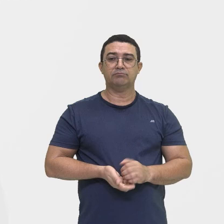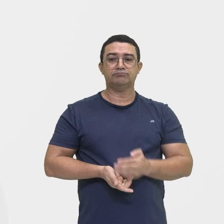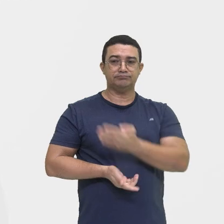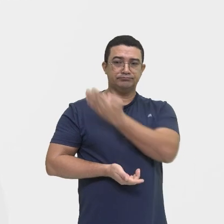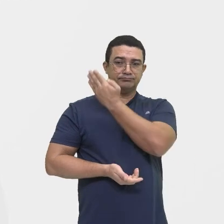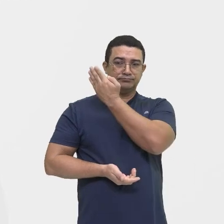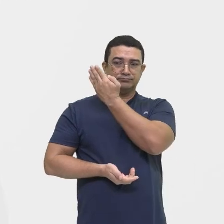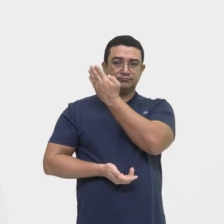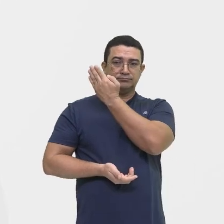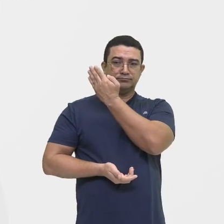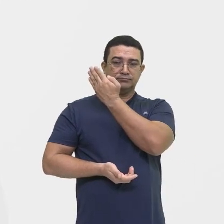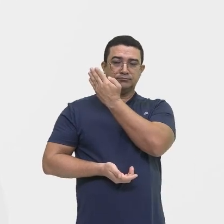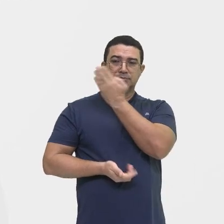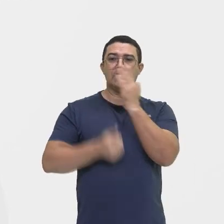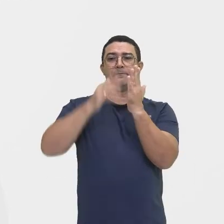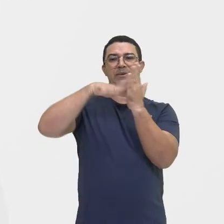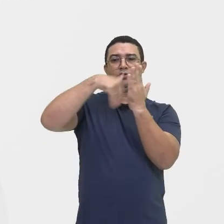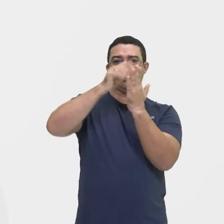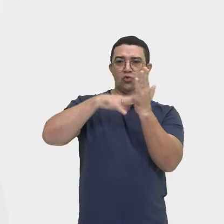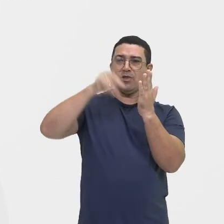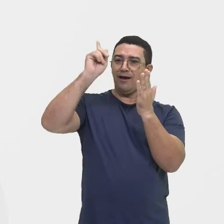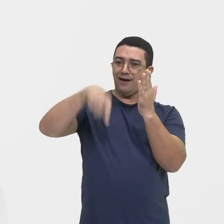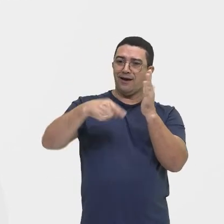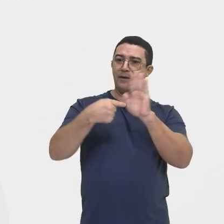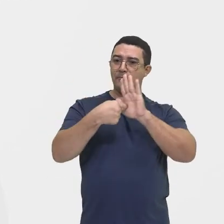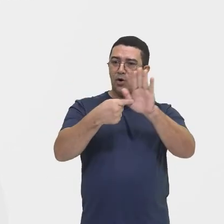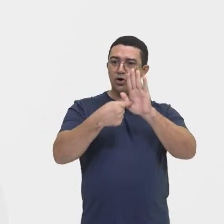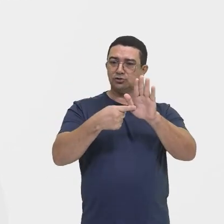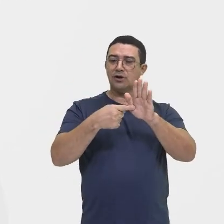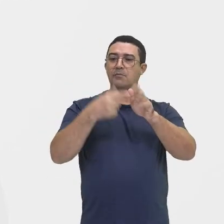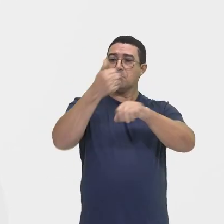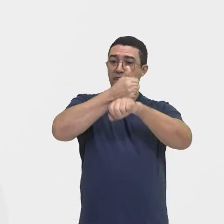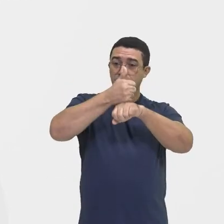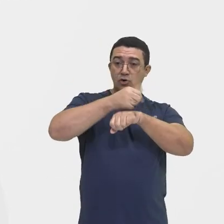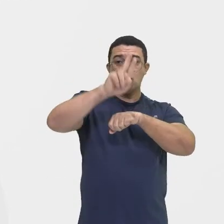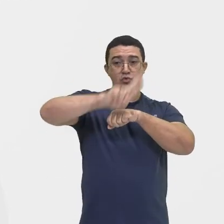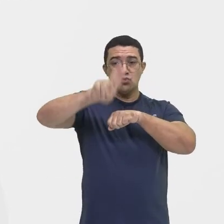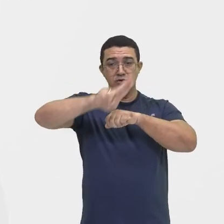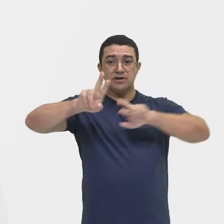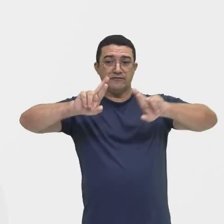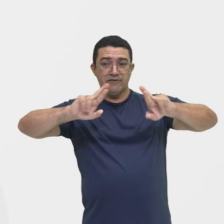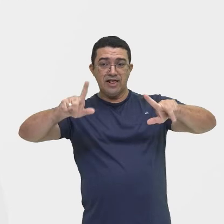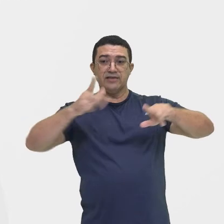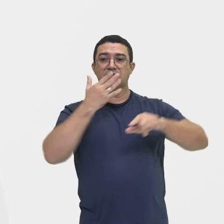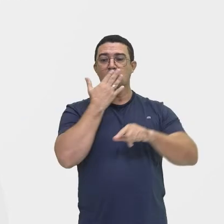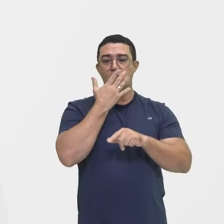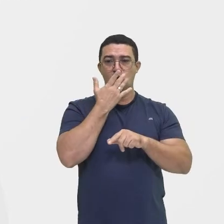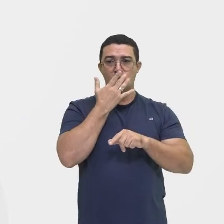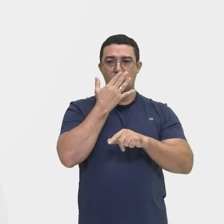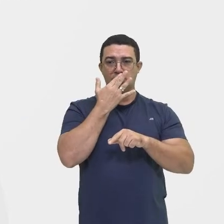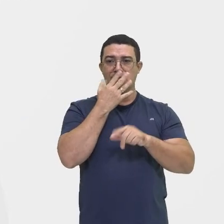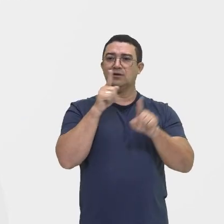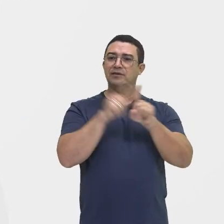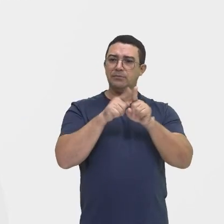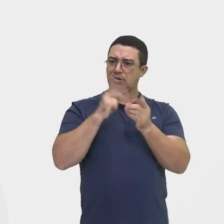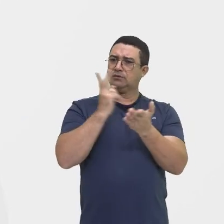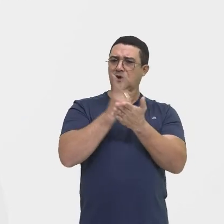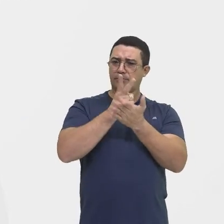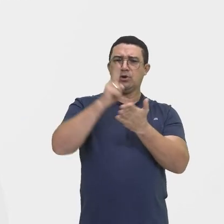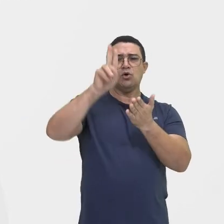já é uma obra que o artista ele utiliza tanta diferença de cores, vocês vão observar muita utilização do branco e do